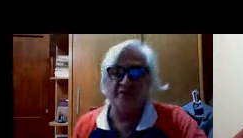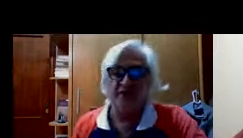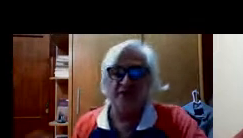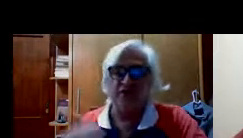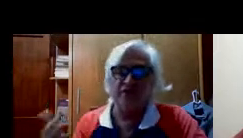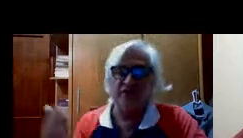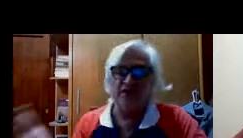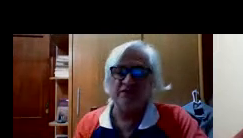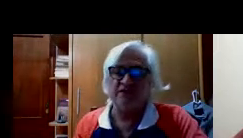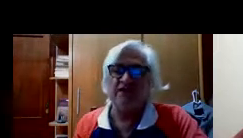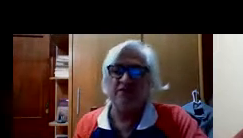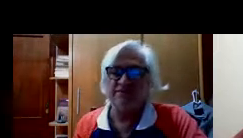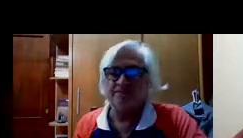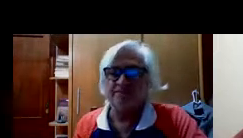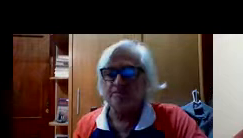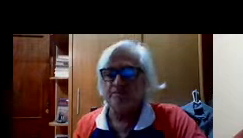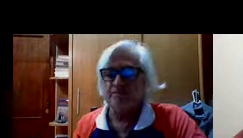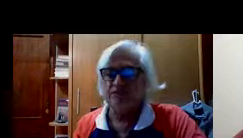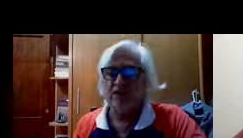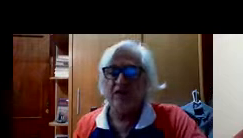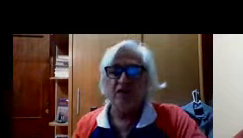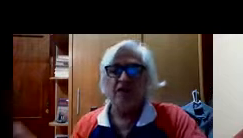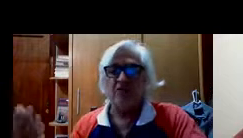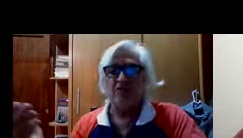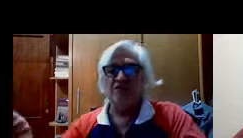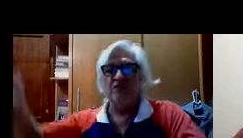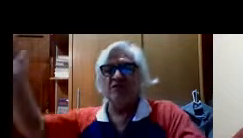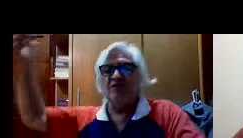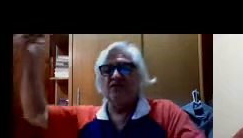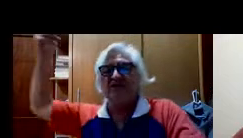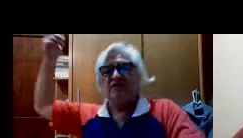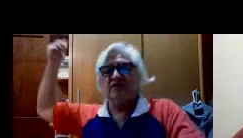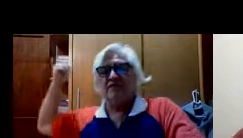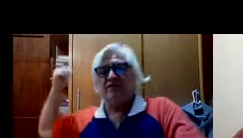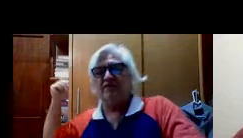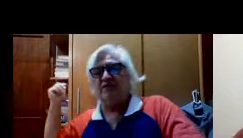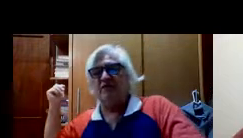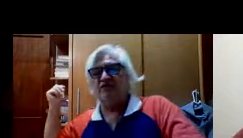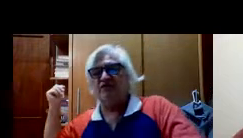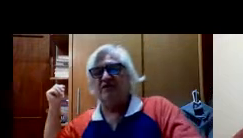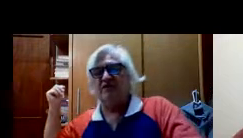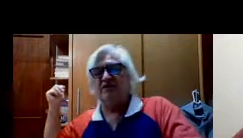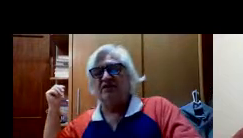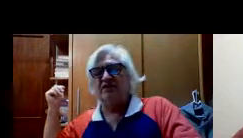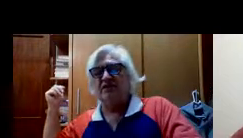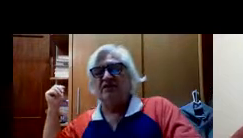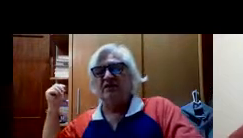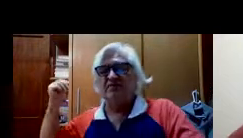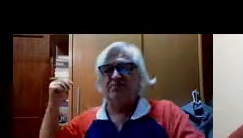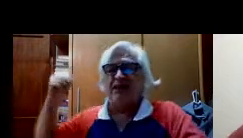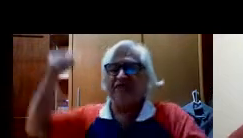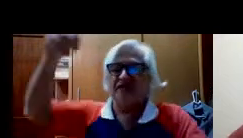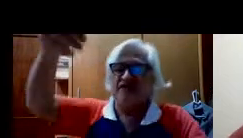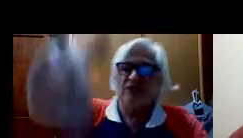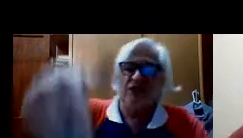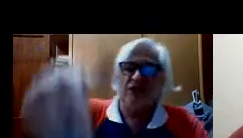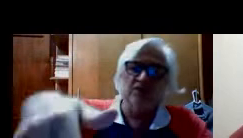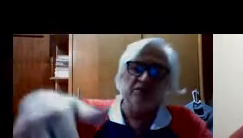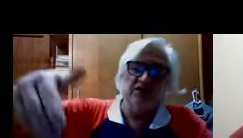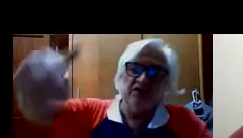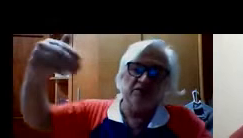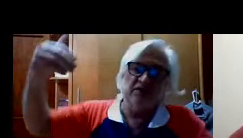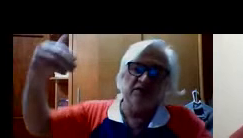cerâmica. A L2O3 é uma cerâmica, que é inclusive obtida a partir da bauxita para